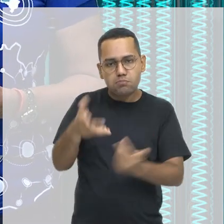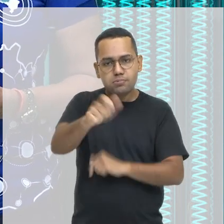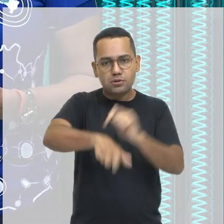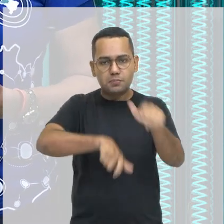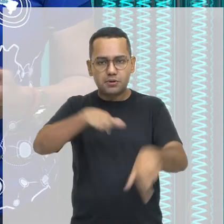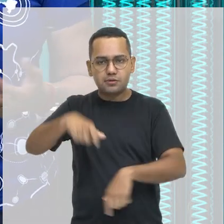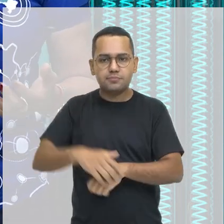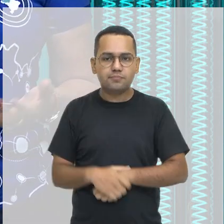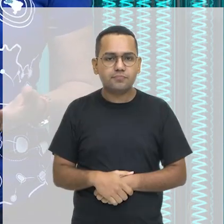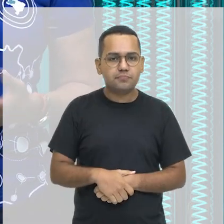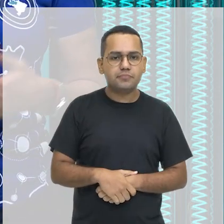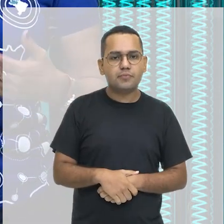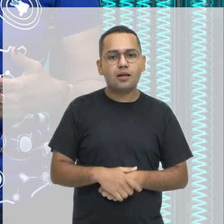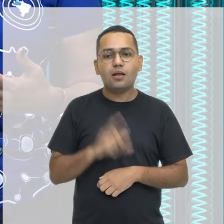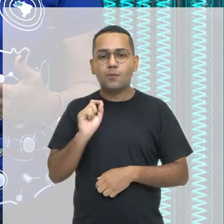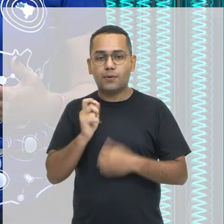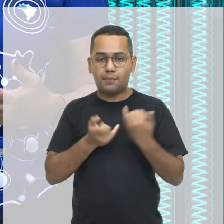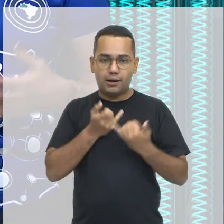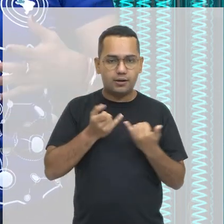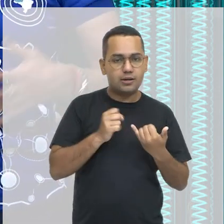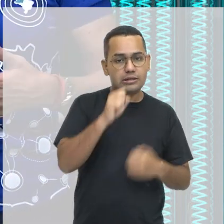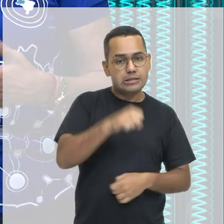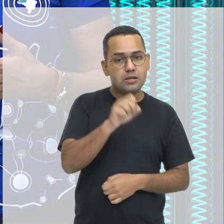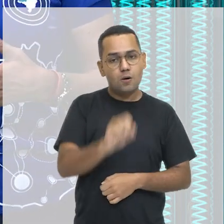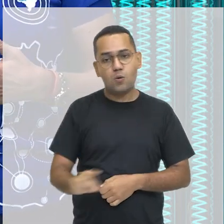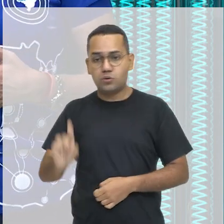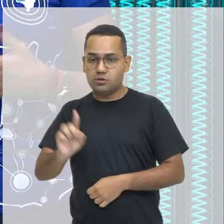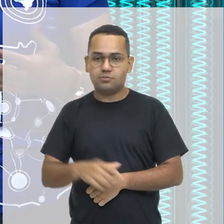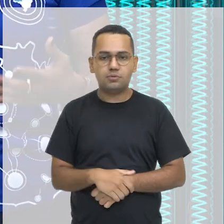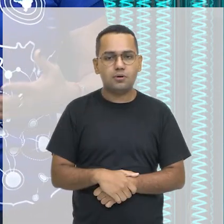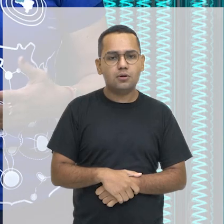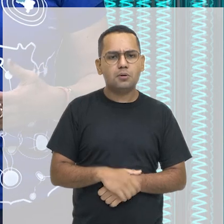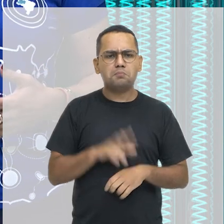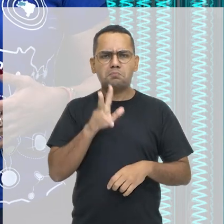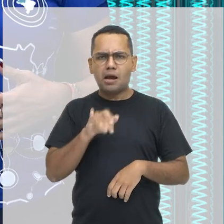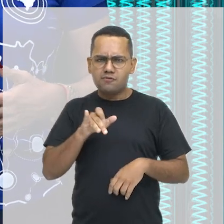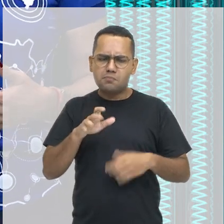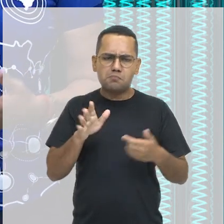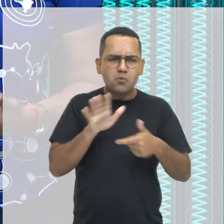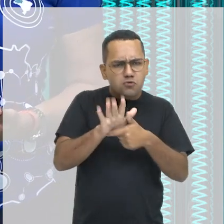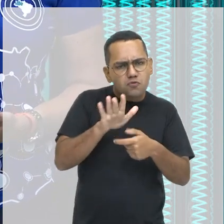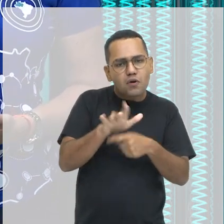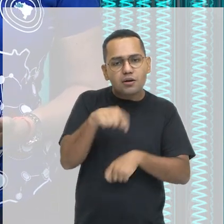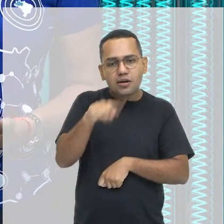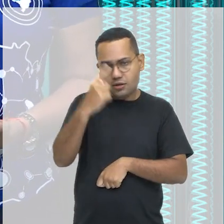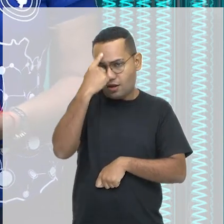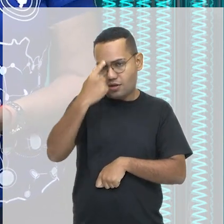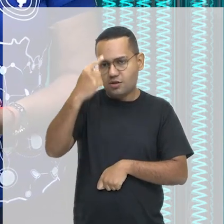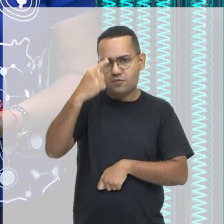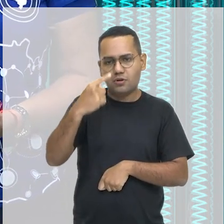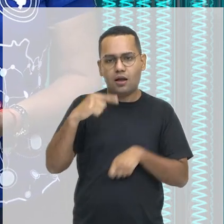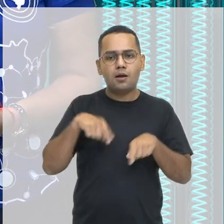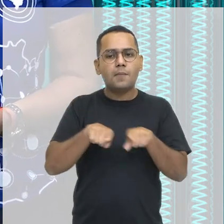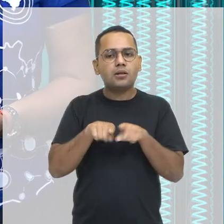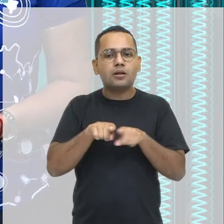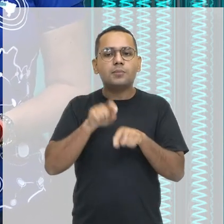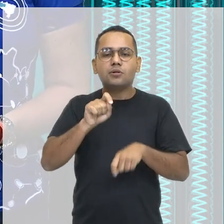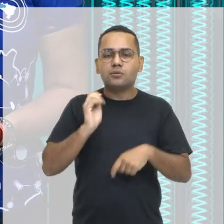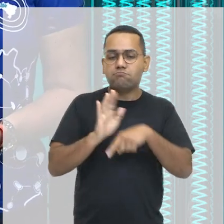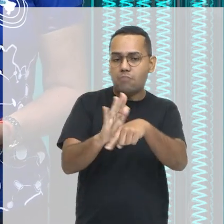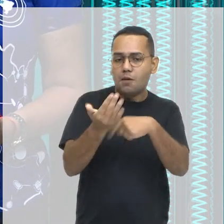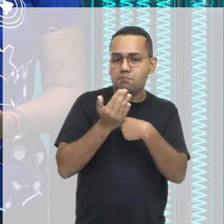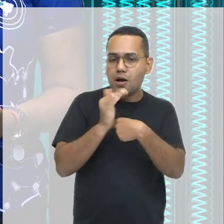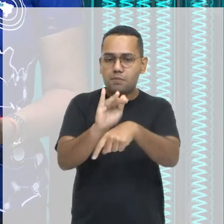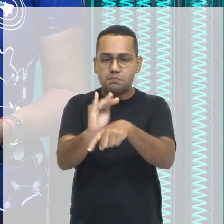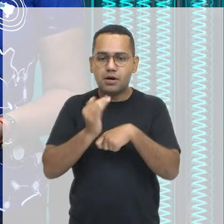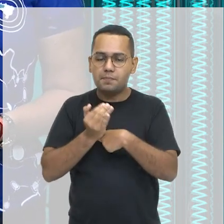de improvisação, como o famoso sim e não, não só estimulam a criatividade, mas também promove a